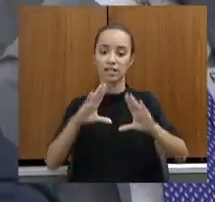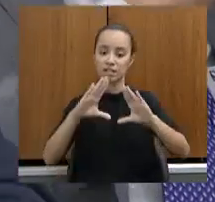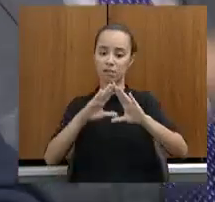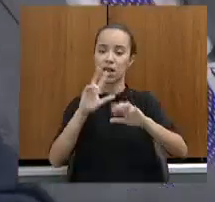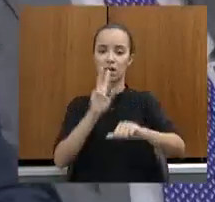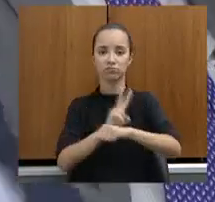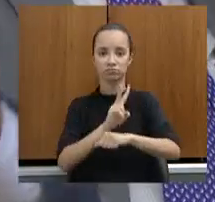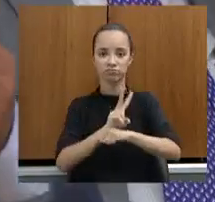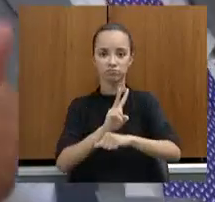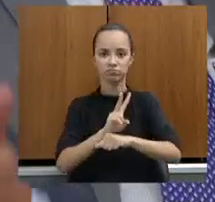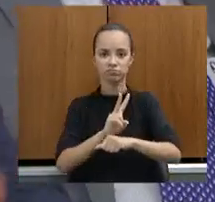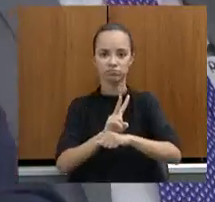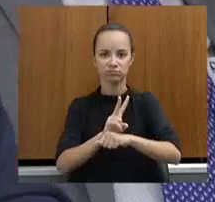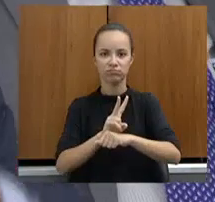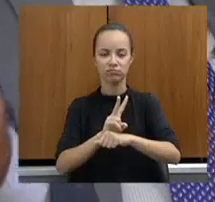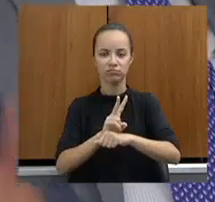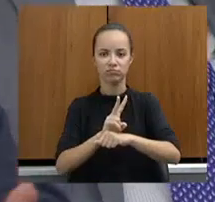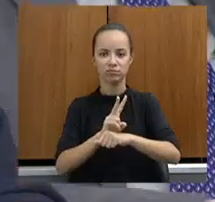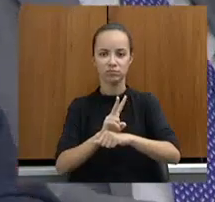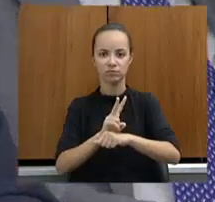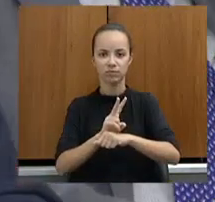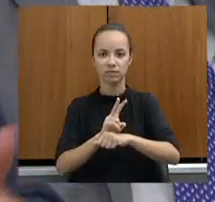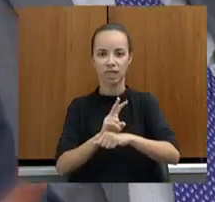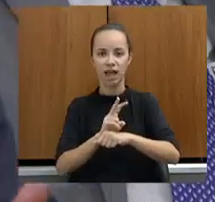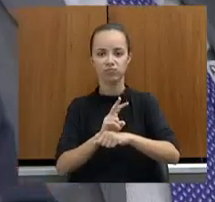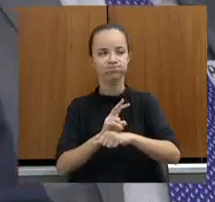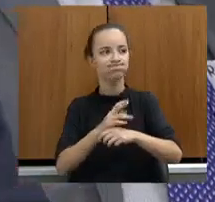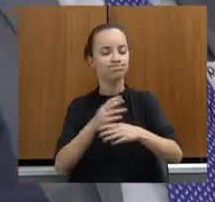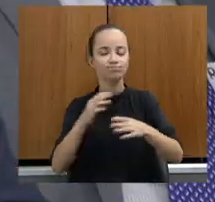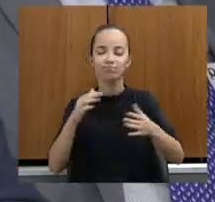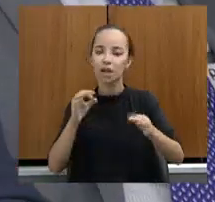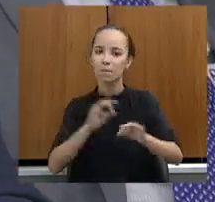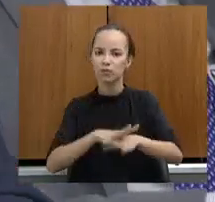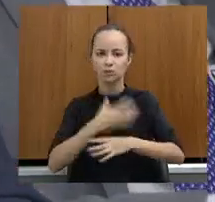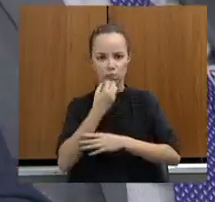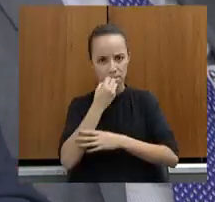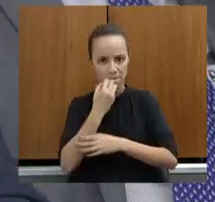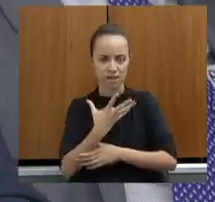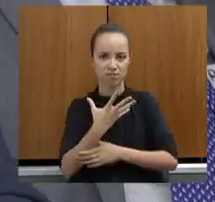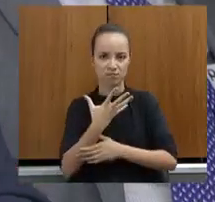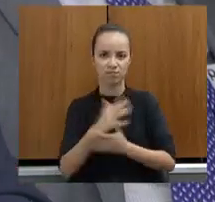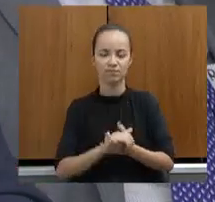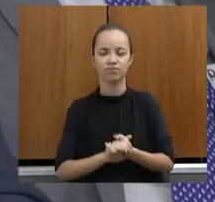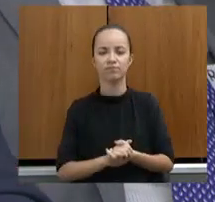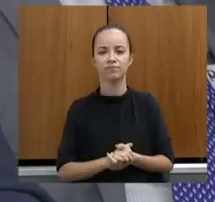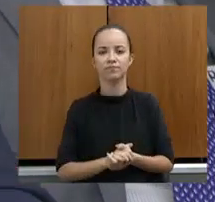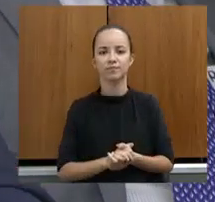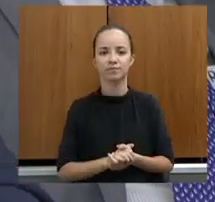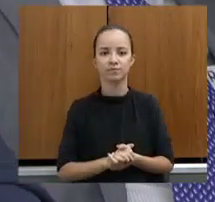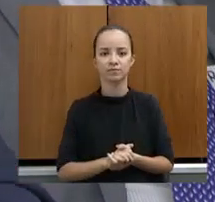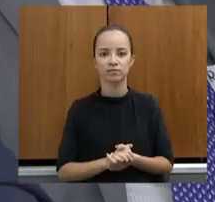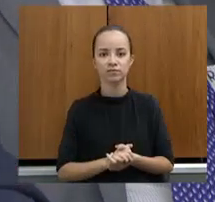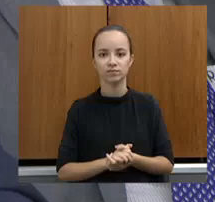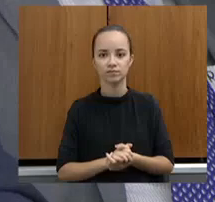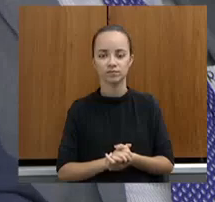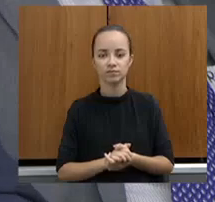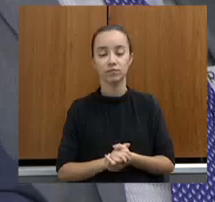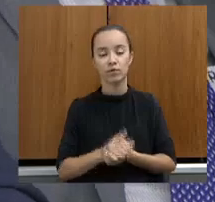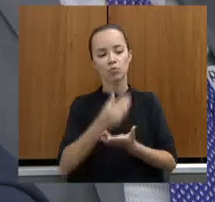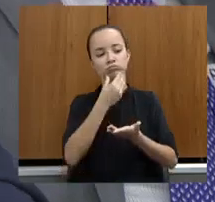fiscaliza está completando mais esse ciclo o encerramento das suas atividades de minha forma